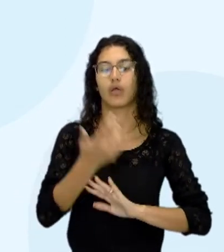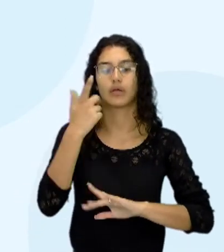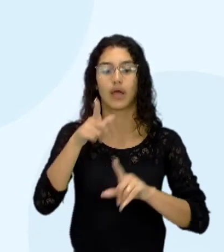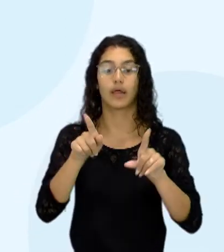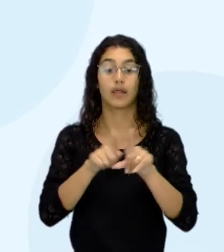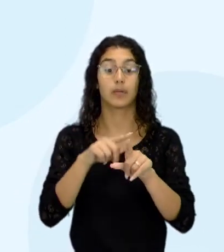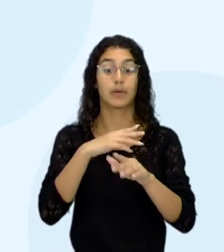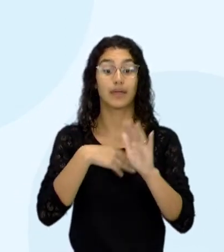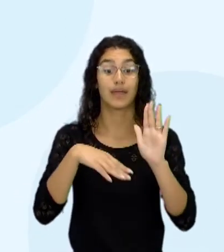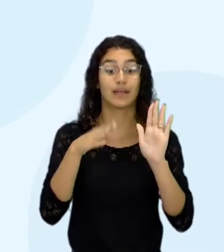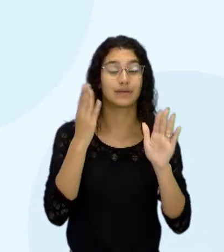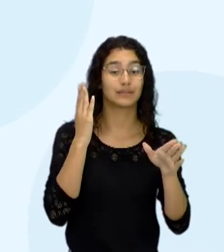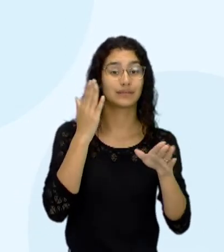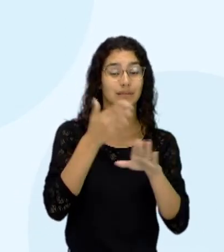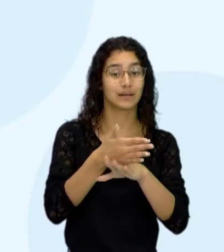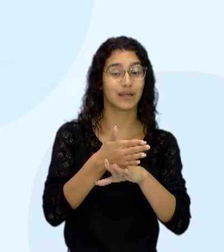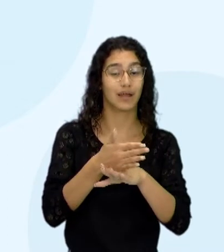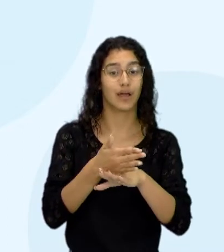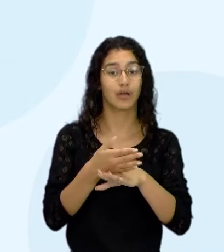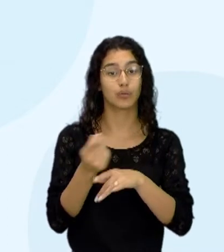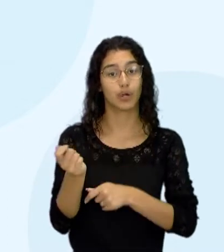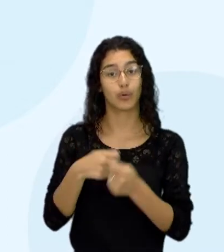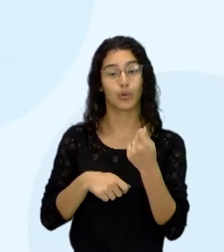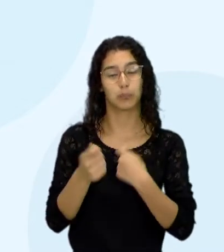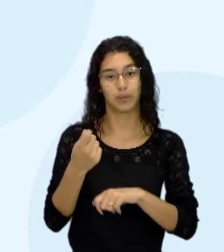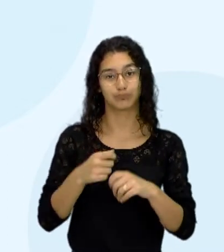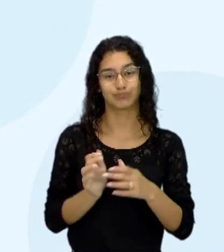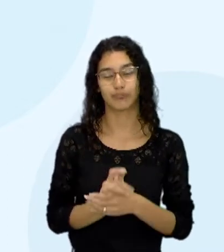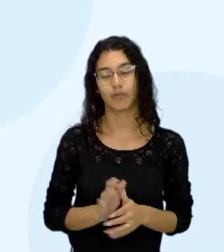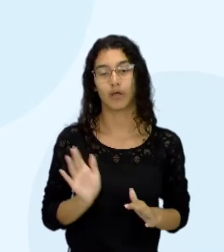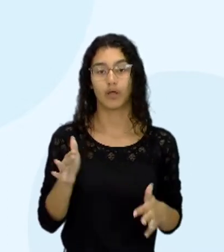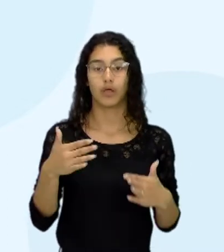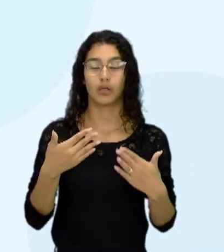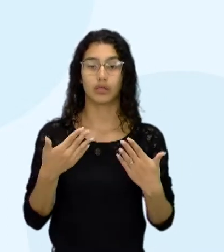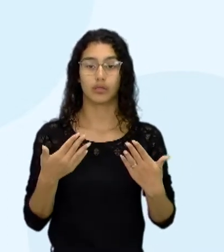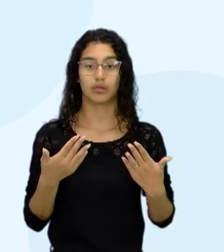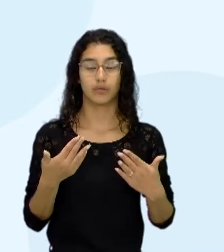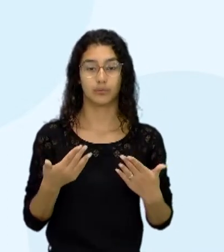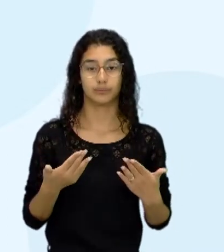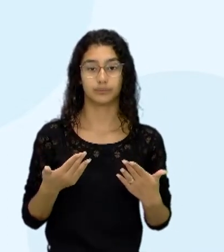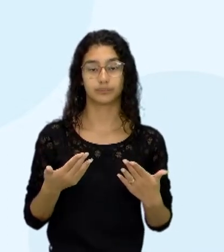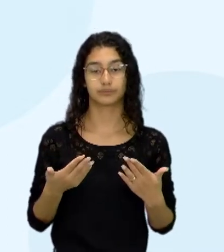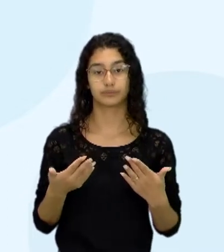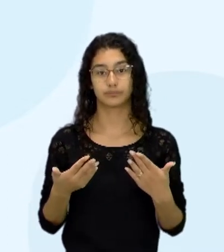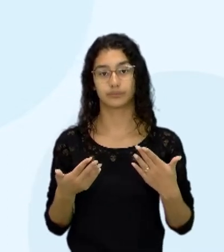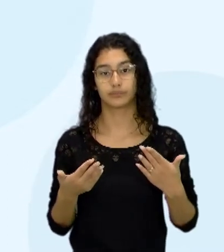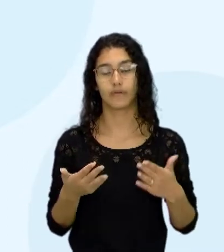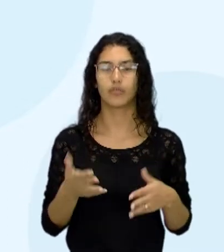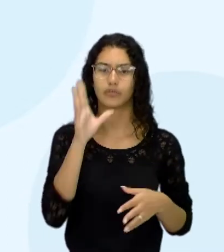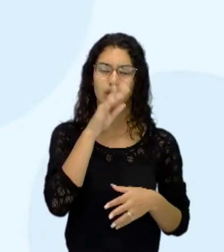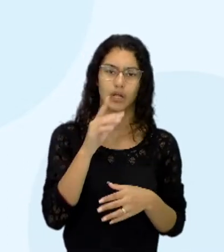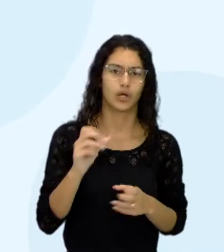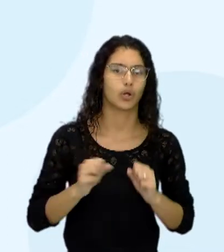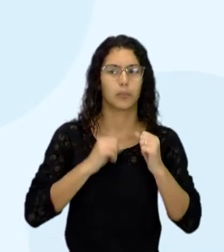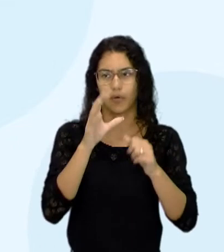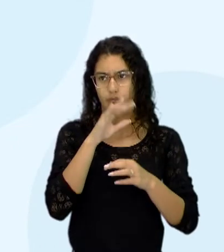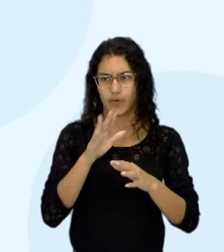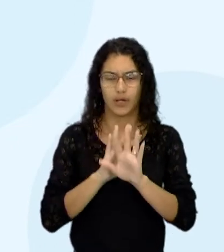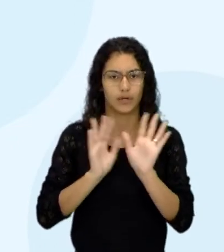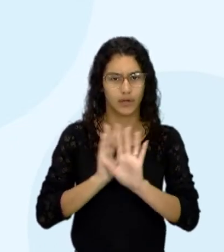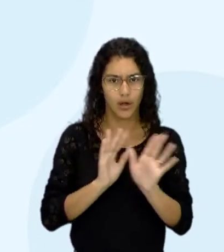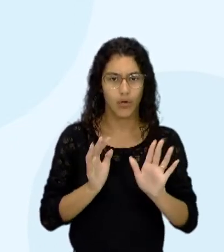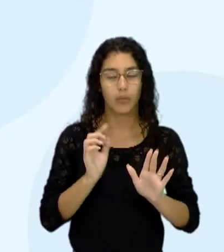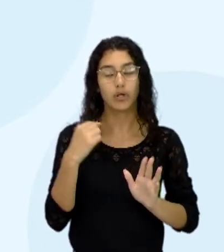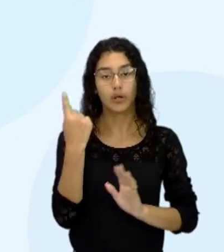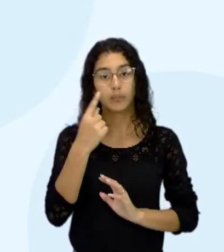a abordagem consegue entrar num viés econômico. Ou seja, não que eu esteja falando que não se possa falar nisso, mas a gente,